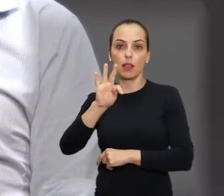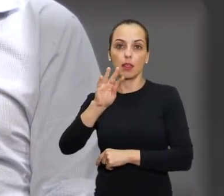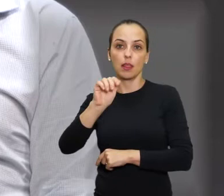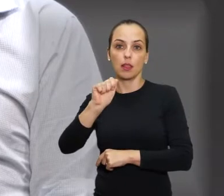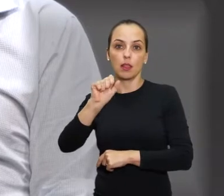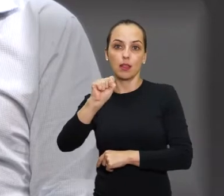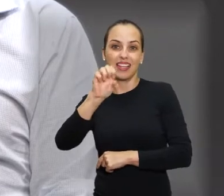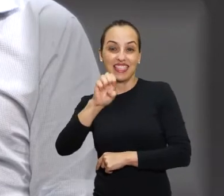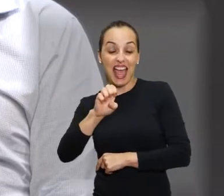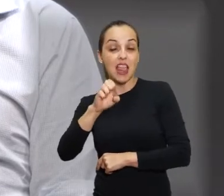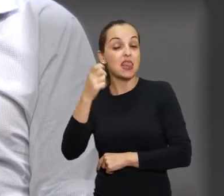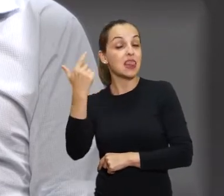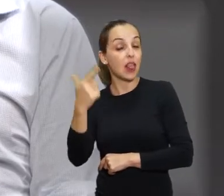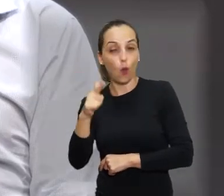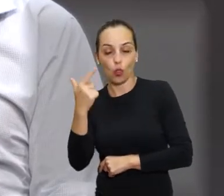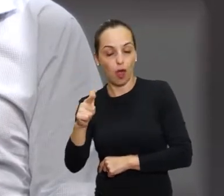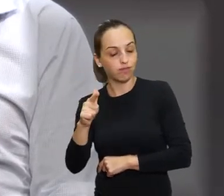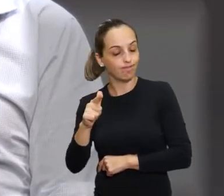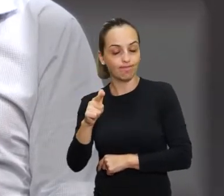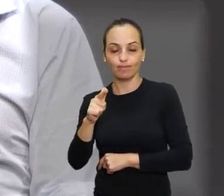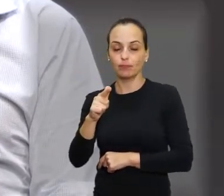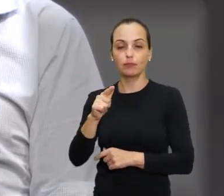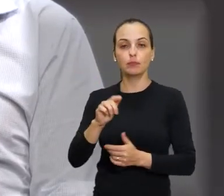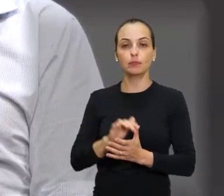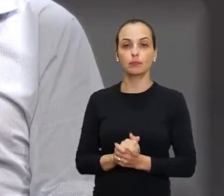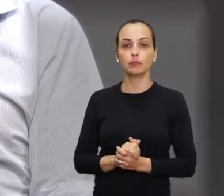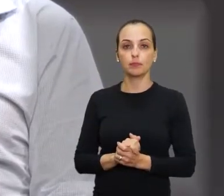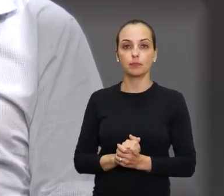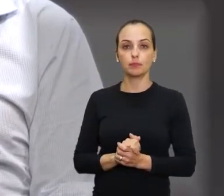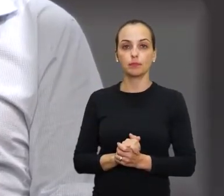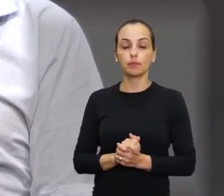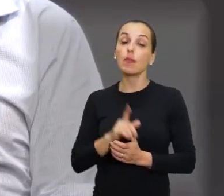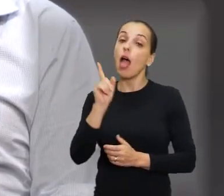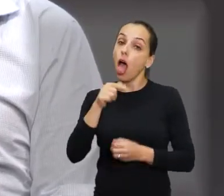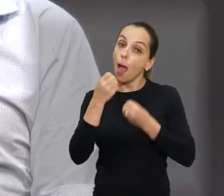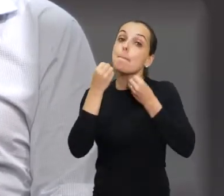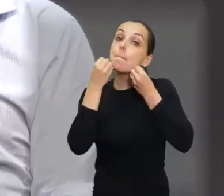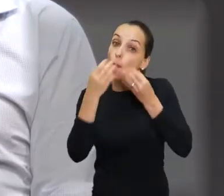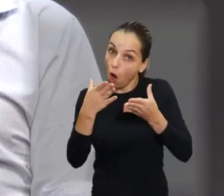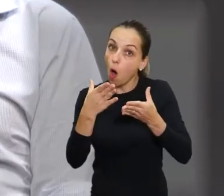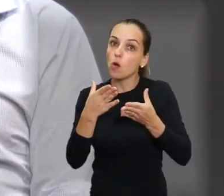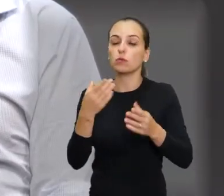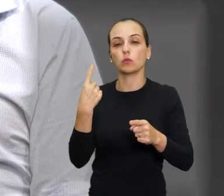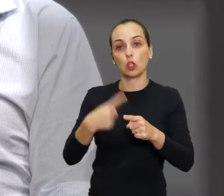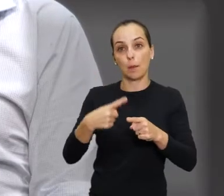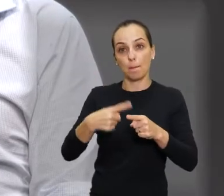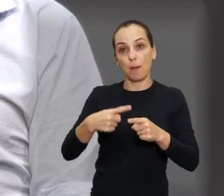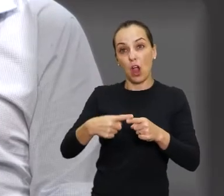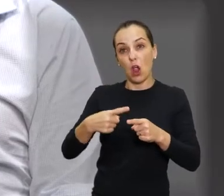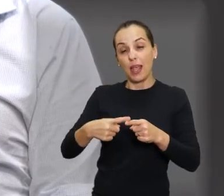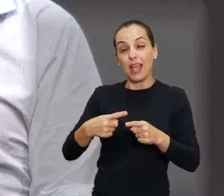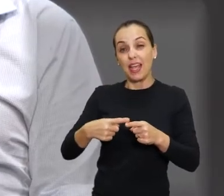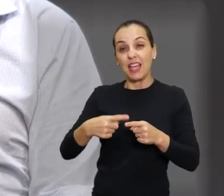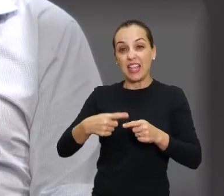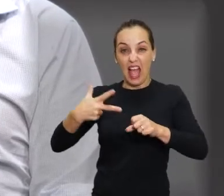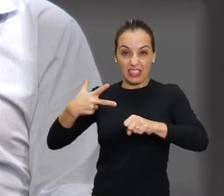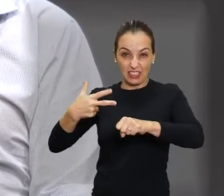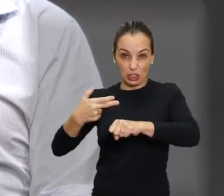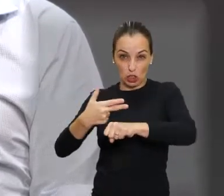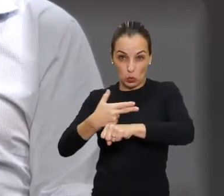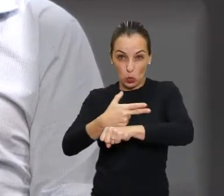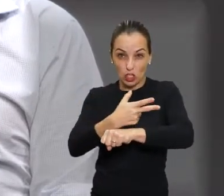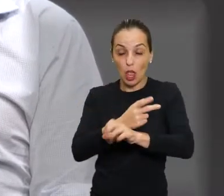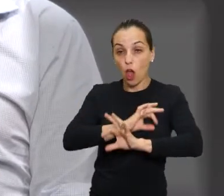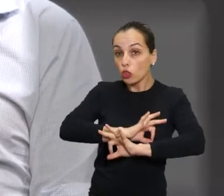coisa fundamental, ele não dá metástase, ele não vai para outros órgãos. Isto é uma coisa interessante